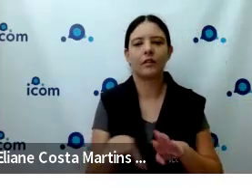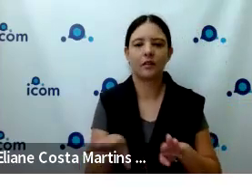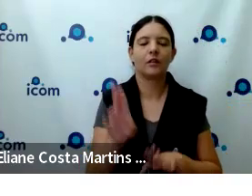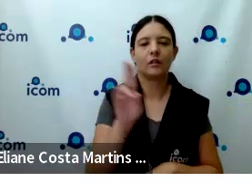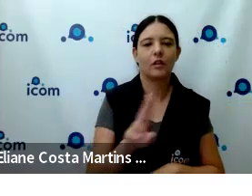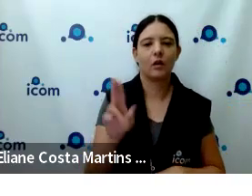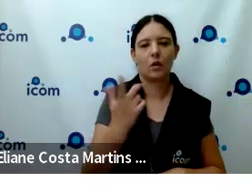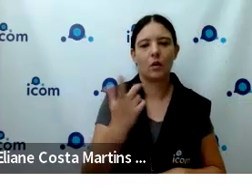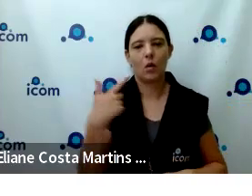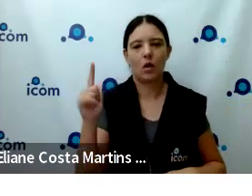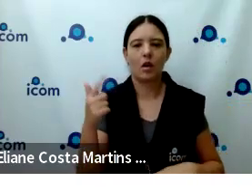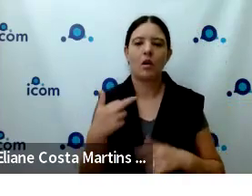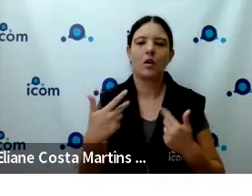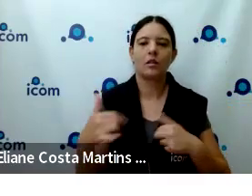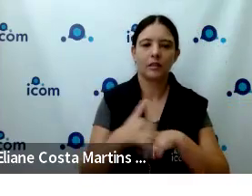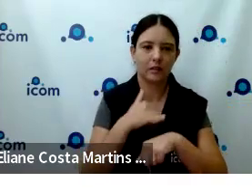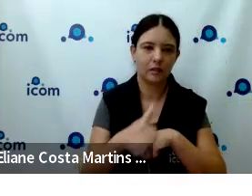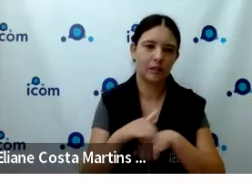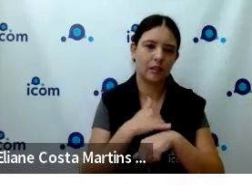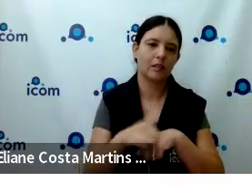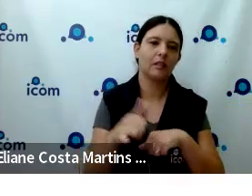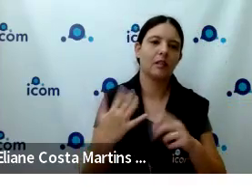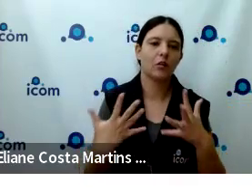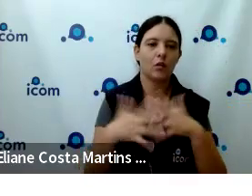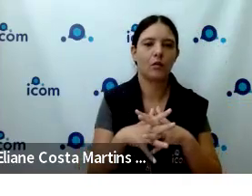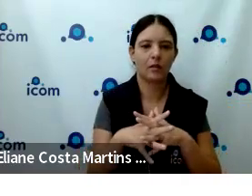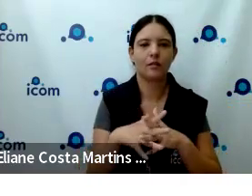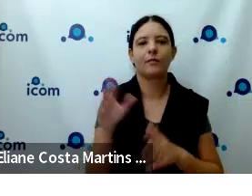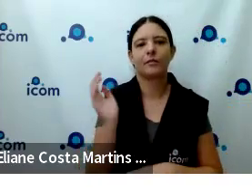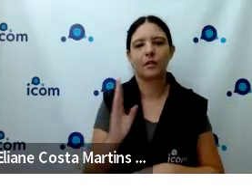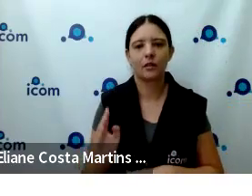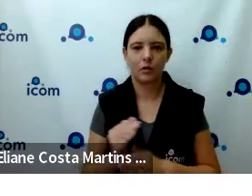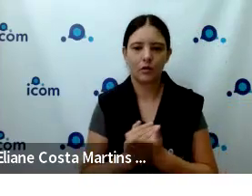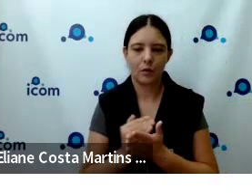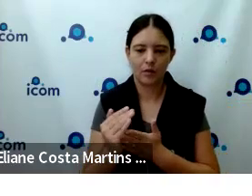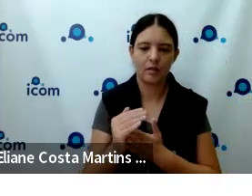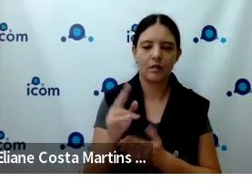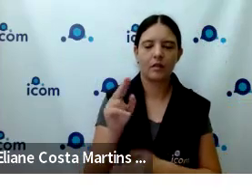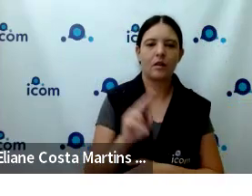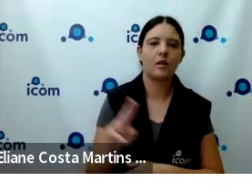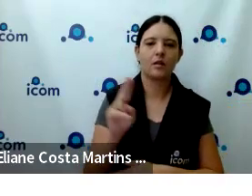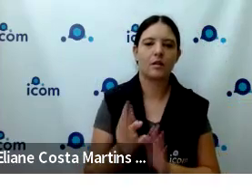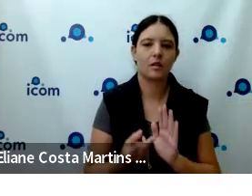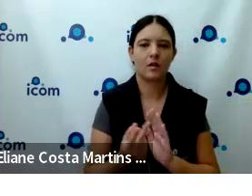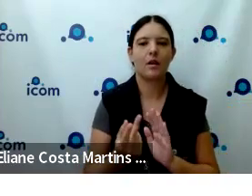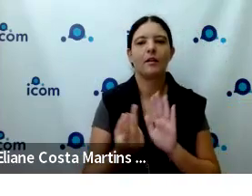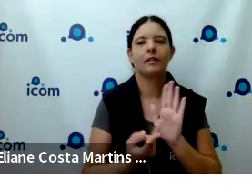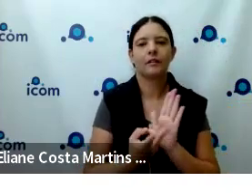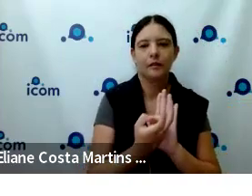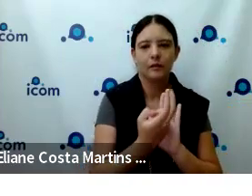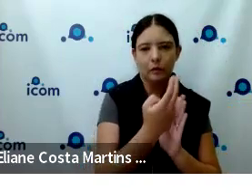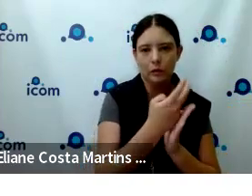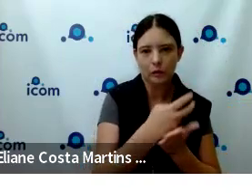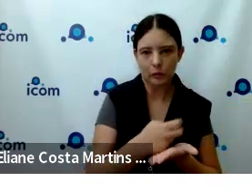alternativos de resolução e prevenção de conflitos. O Brasil está começando a usar a transação tributária, mas ainda há muito